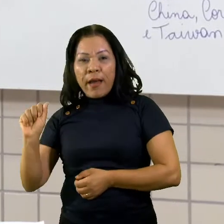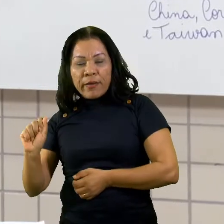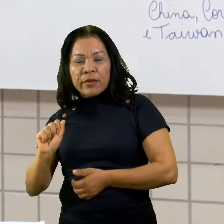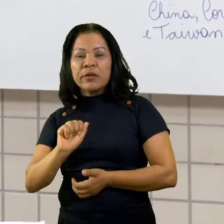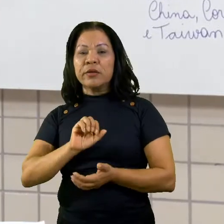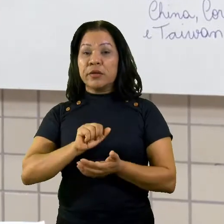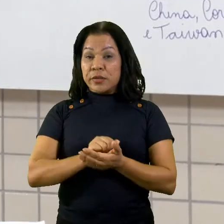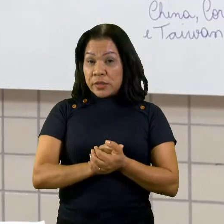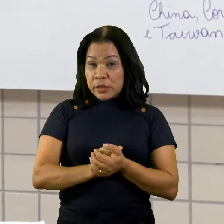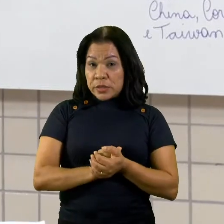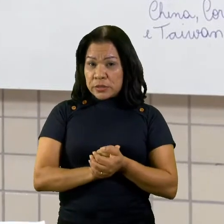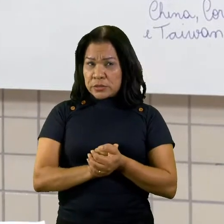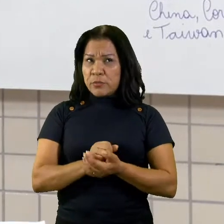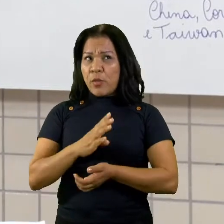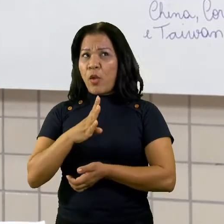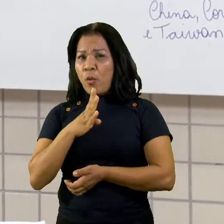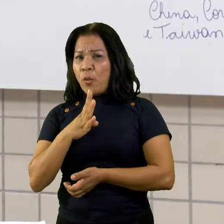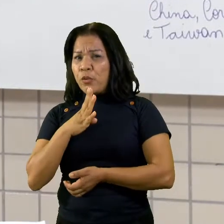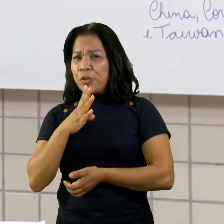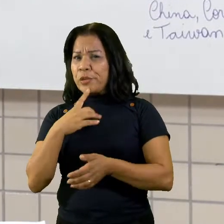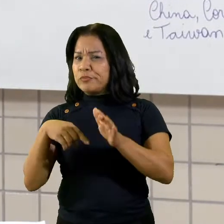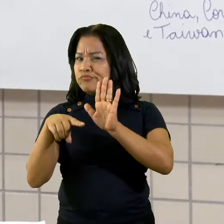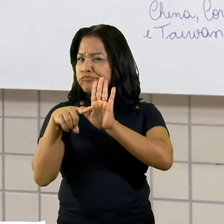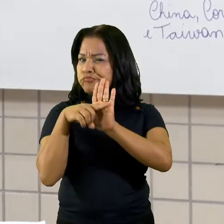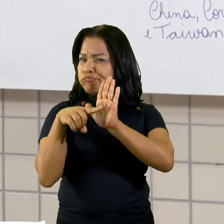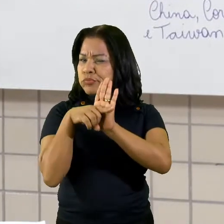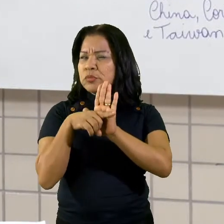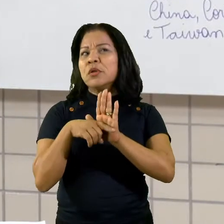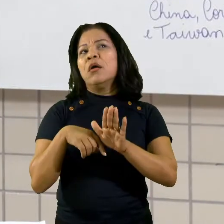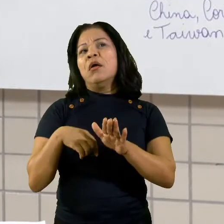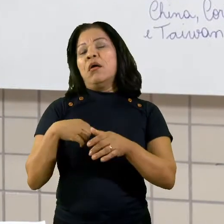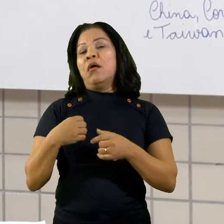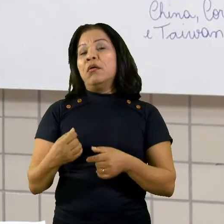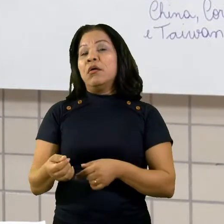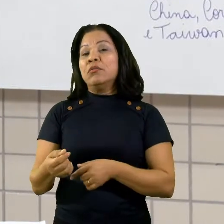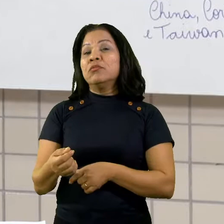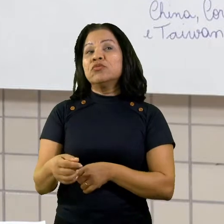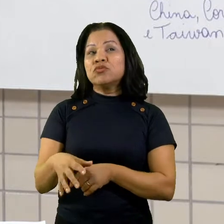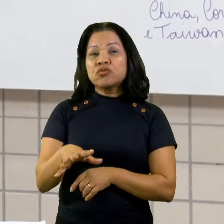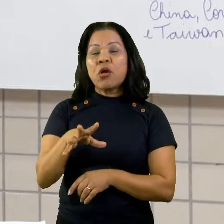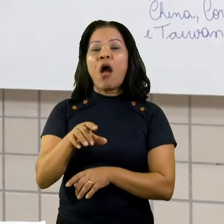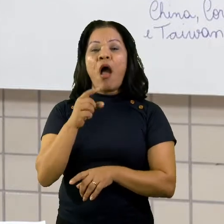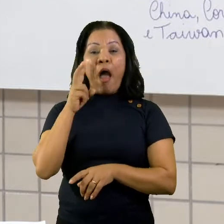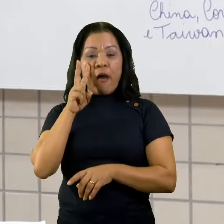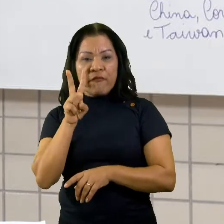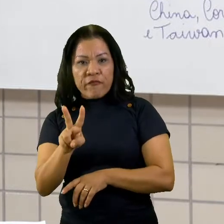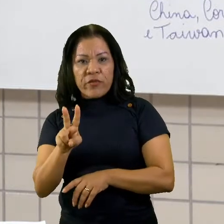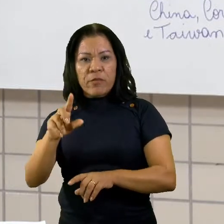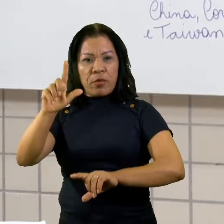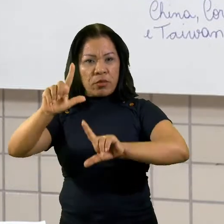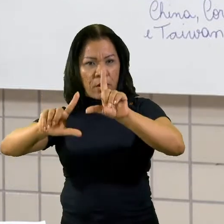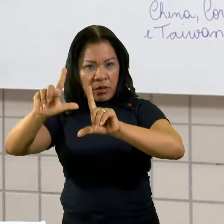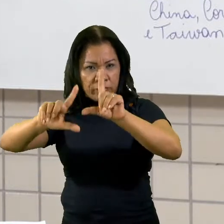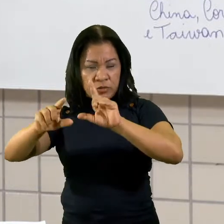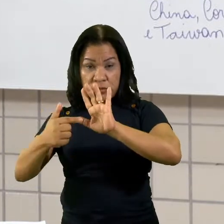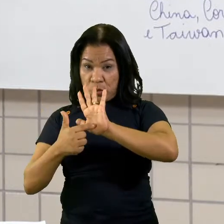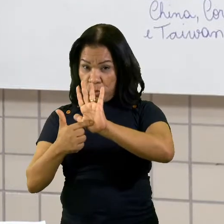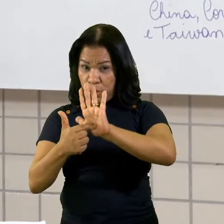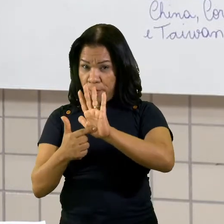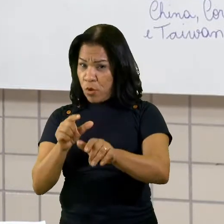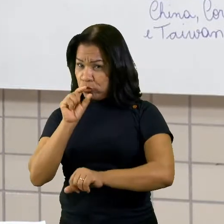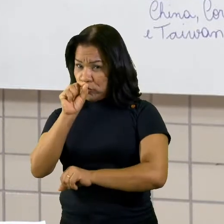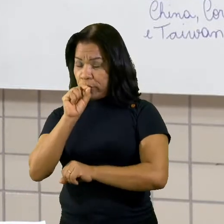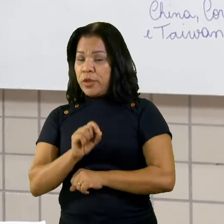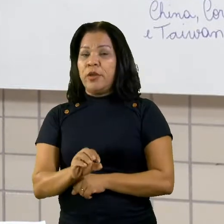maneira muito negativa, nós ouvimos muito falar na televisão, mas mostrando aspectos muito negativos, é o Oriente